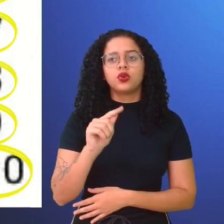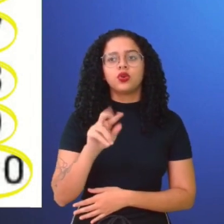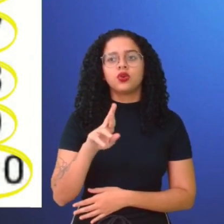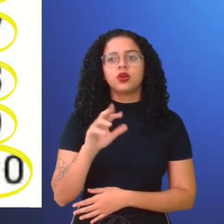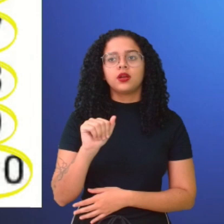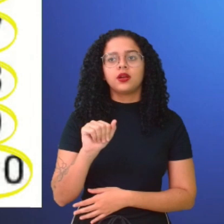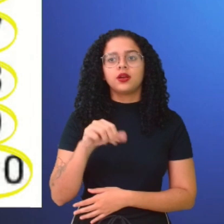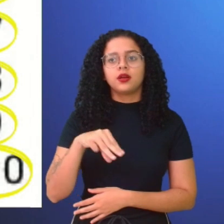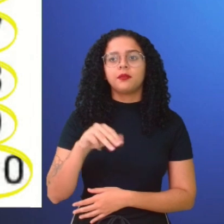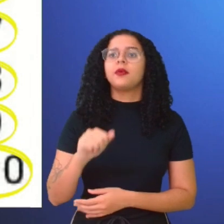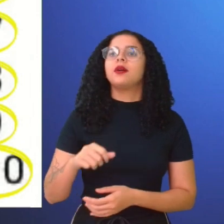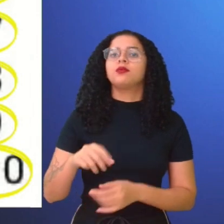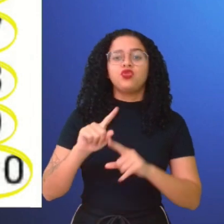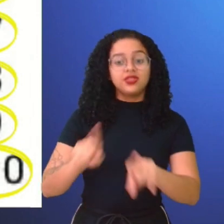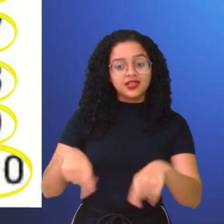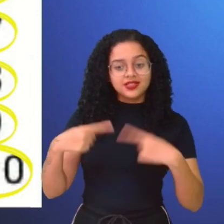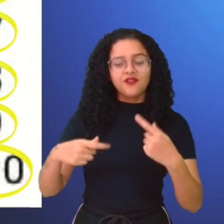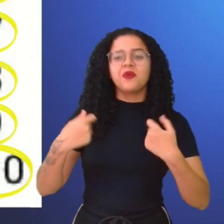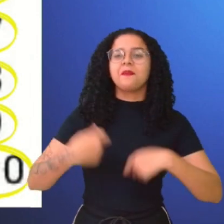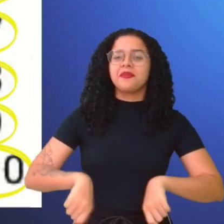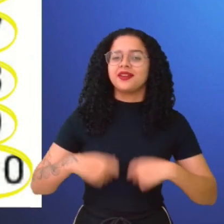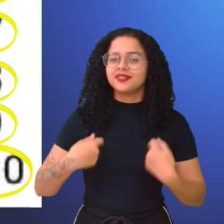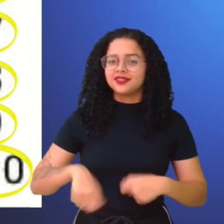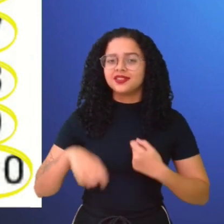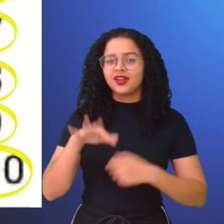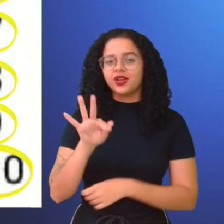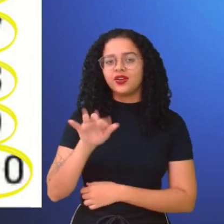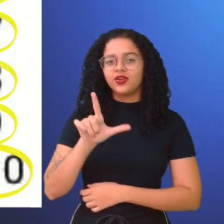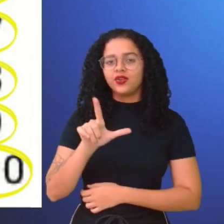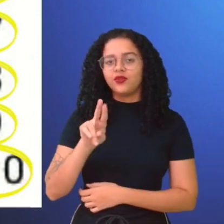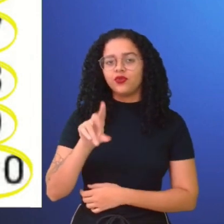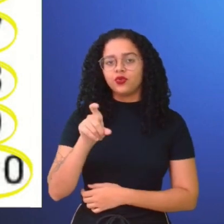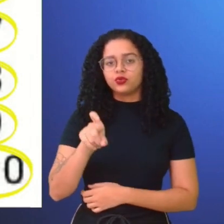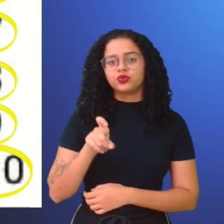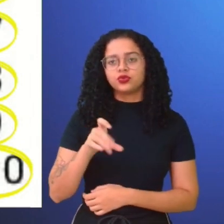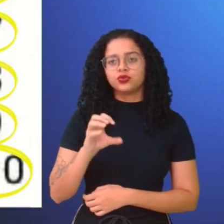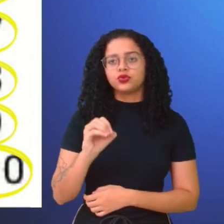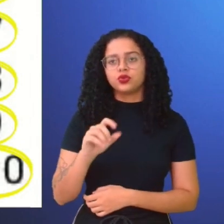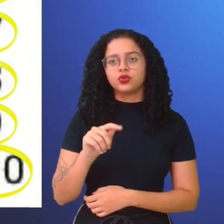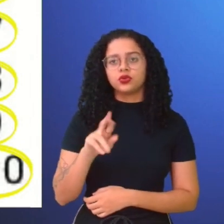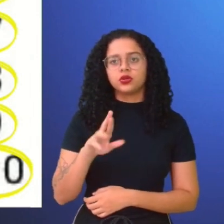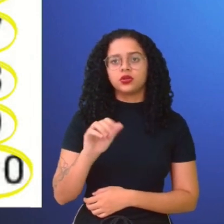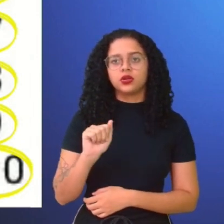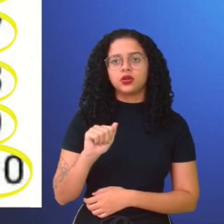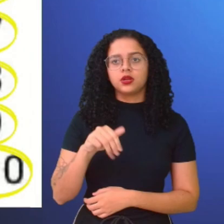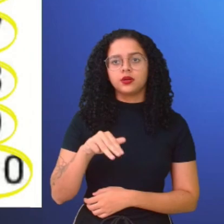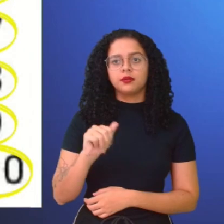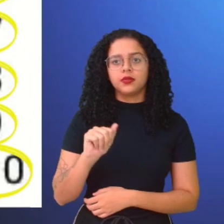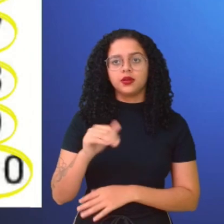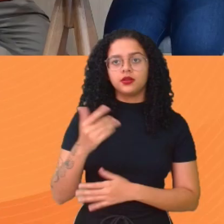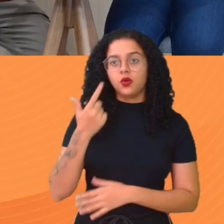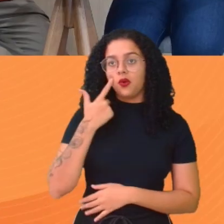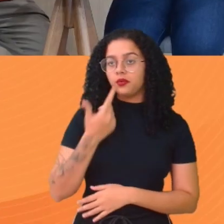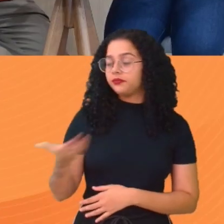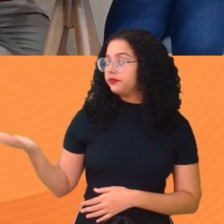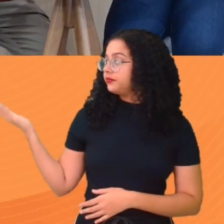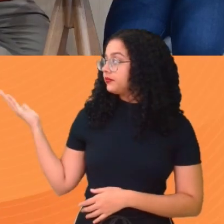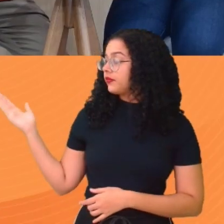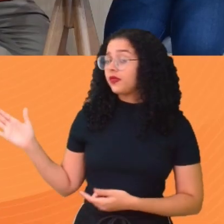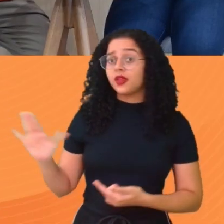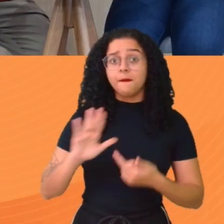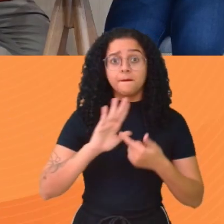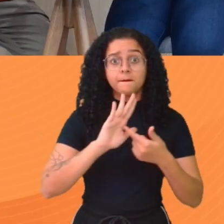vai precisar de um fluxograma. Sim. Então, vamos tentar entender aquele fluxograma. Então, tem ali, ó, informe o número. Ou seja, eu quero calcular a tabuada